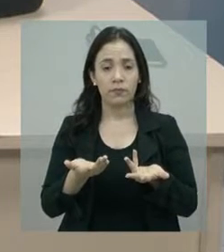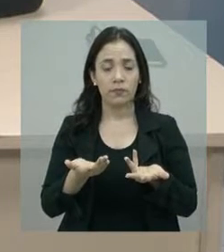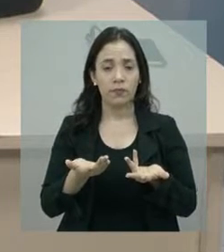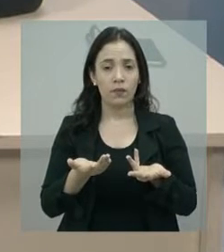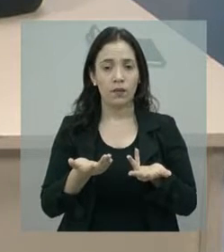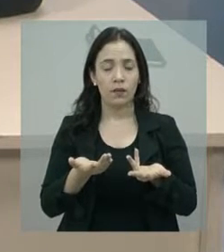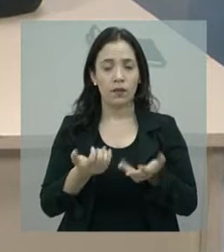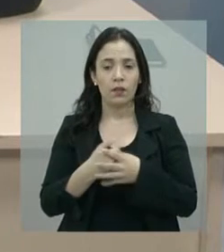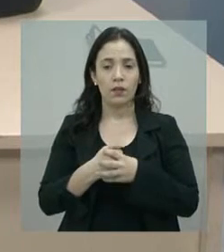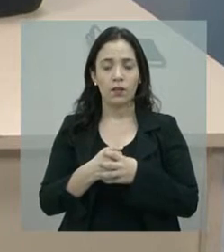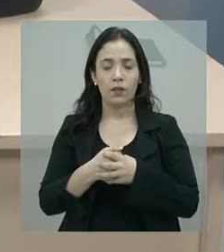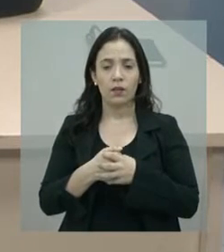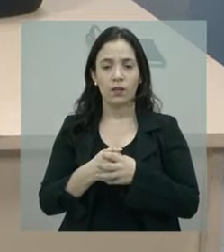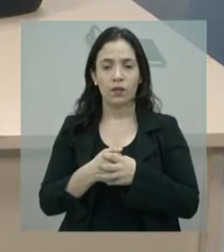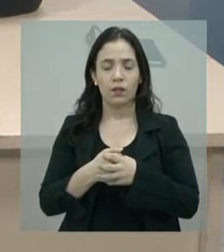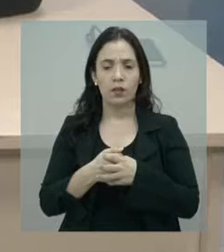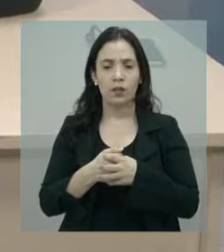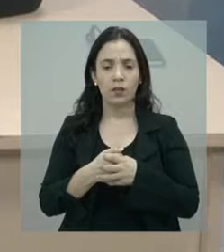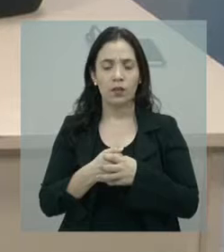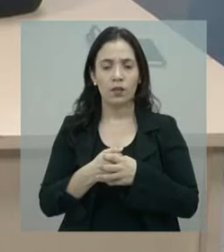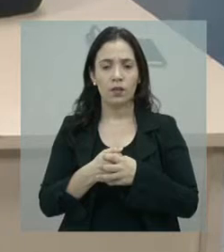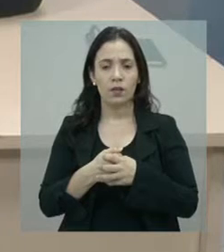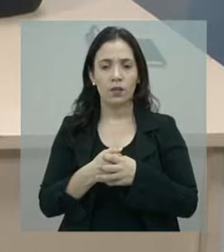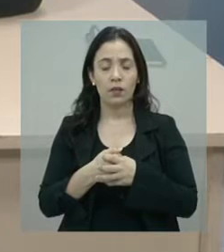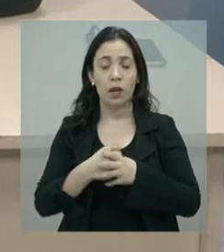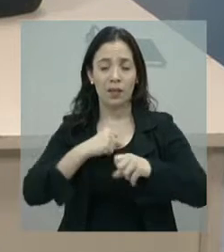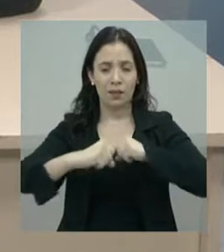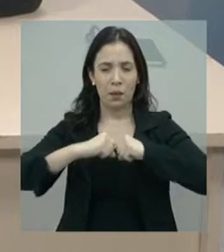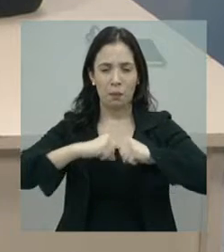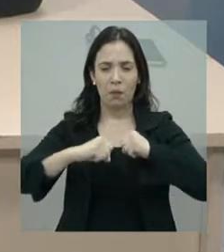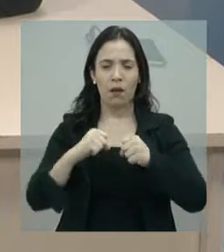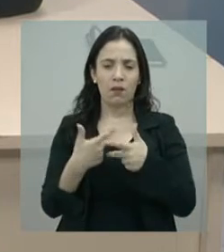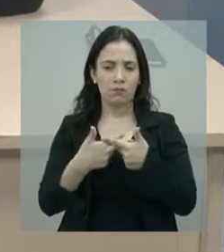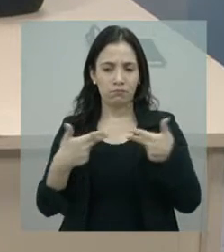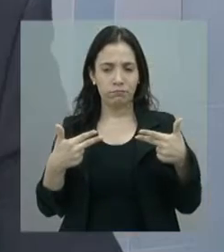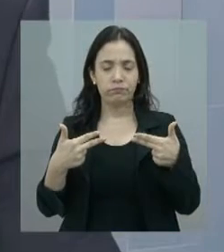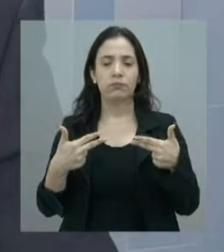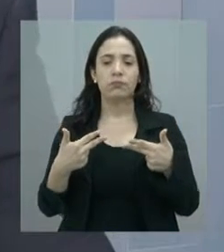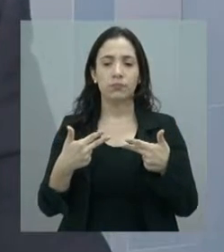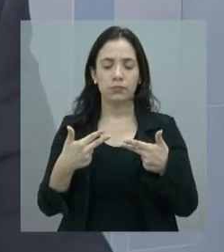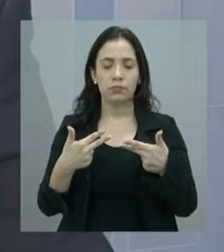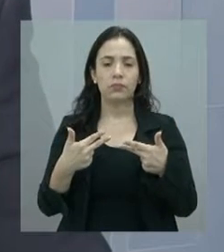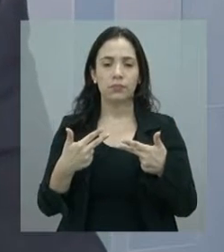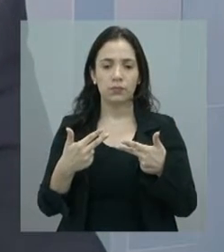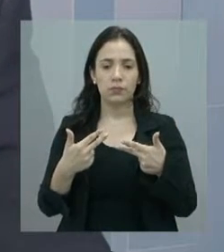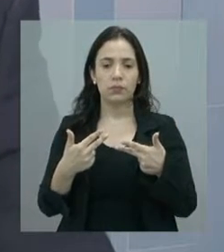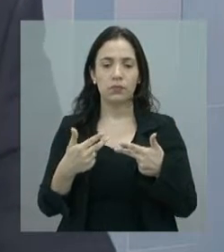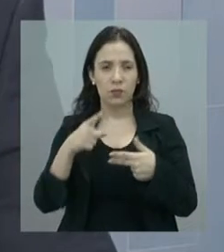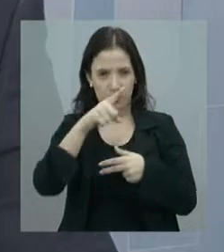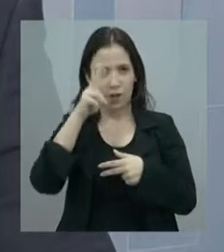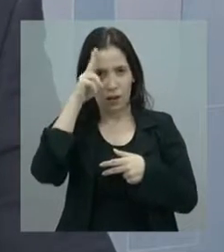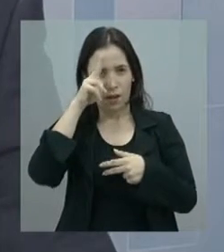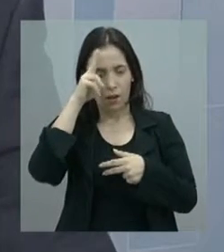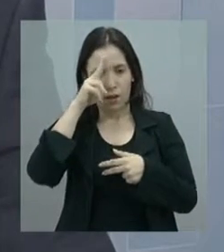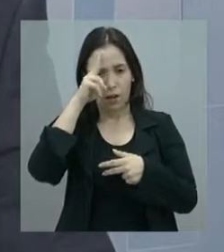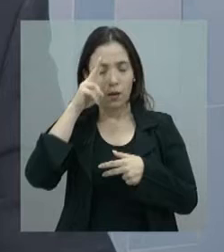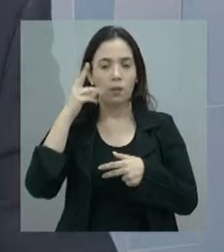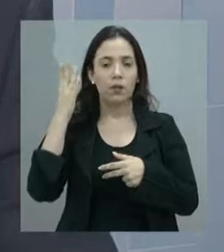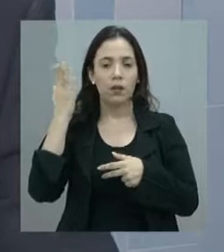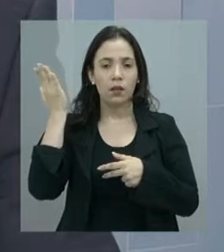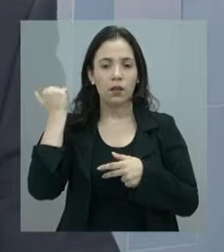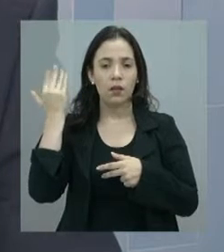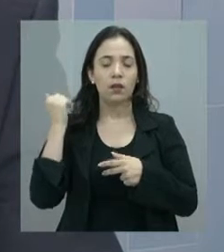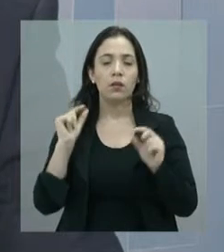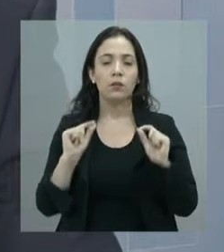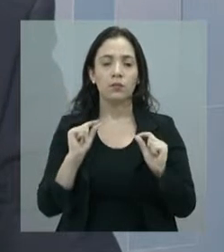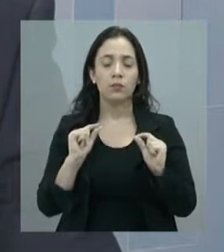desses consórcios, né? Pois é. Então, consórcios de saúde. Todo aquele debate chegou nisso. E também teve um debate, que você se lembra, que foi o debate que eu